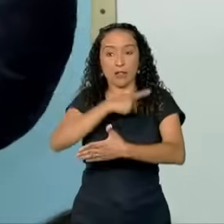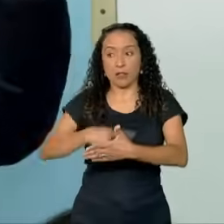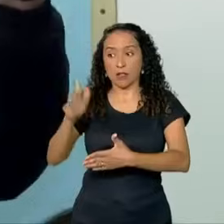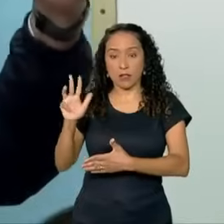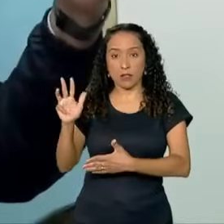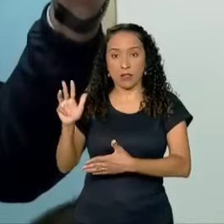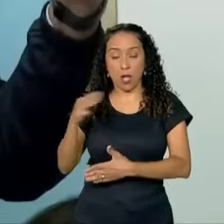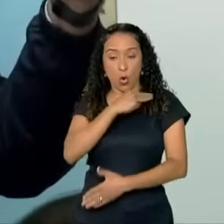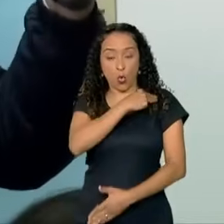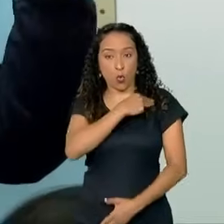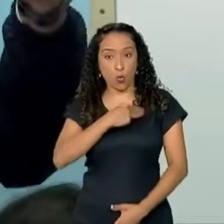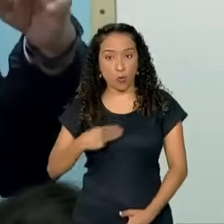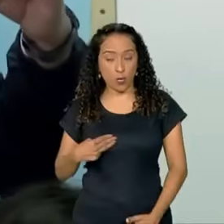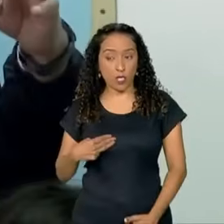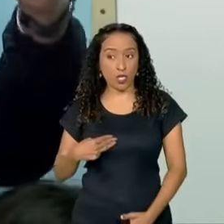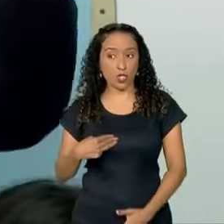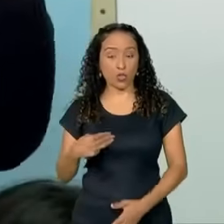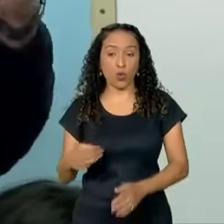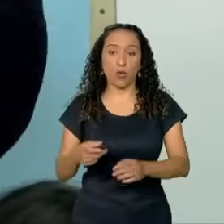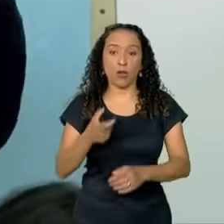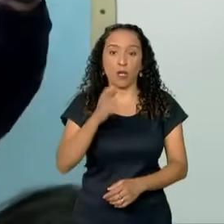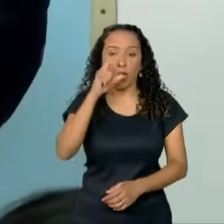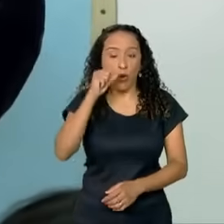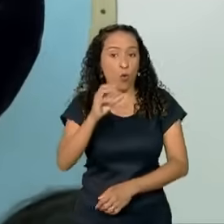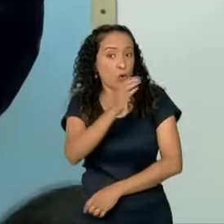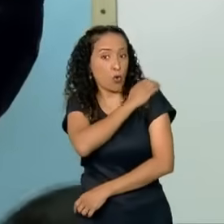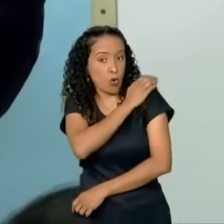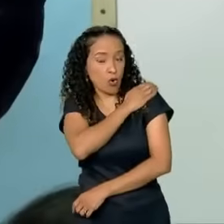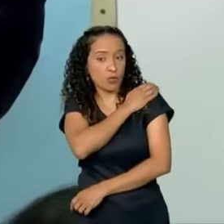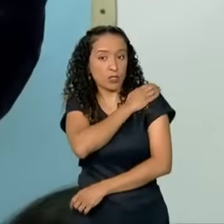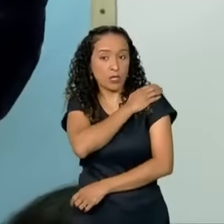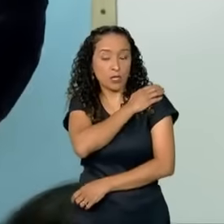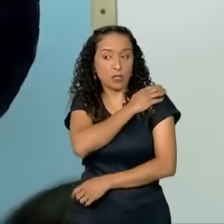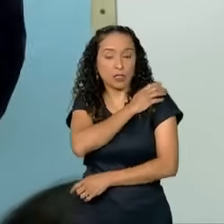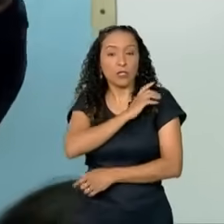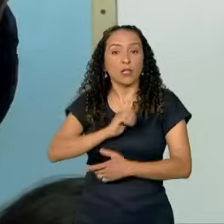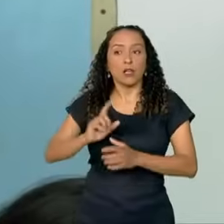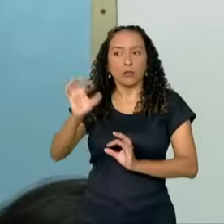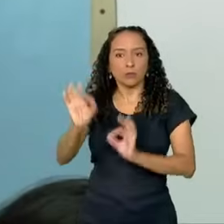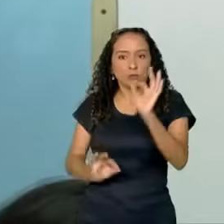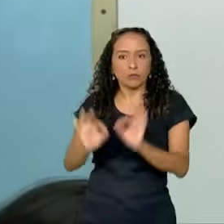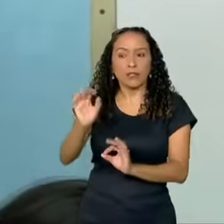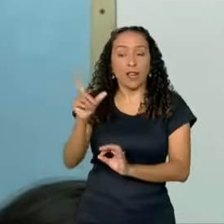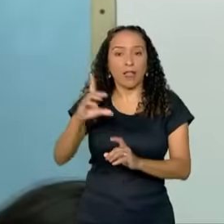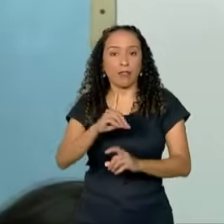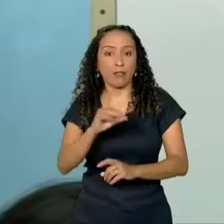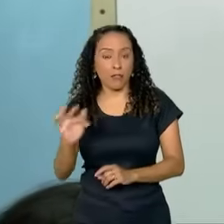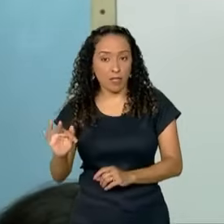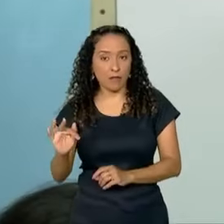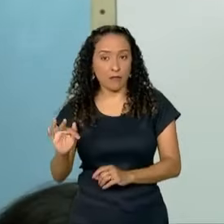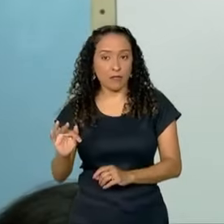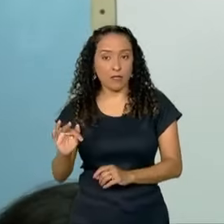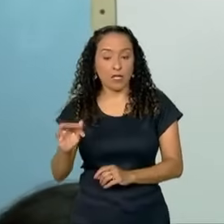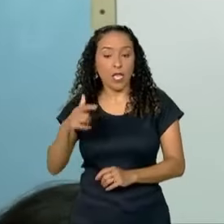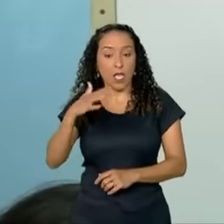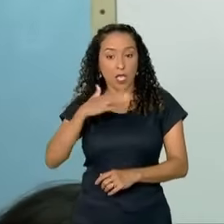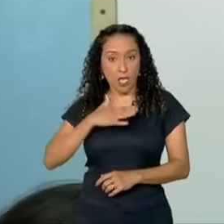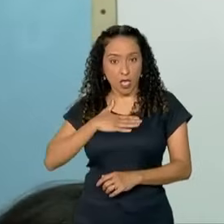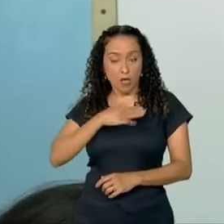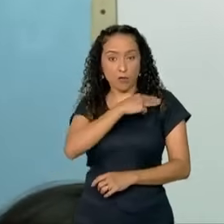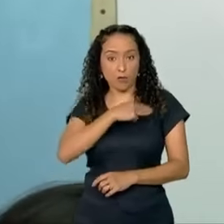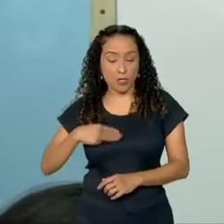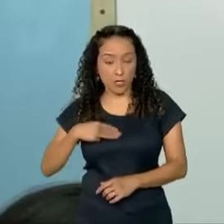Costa coordena em Brasília toda a sinergia do governo federal. E destacou a mim e o ministro